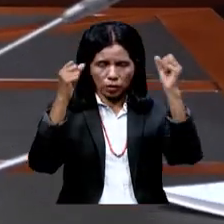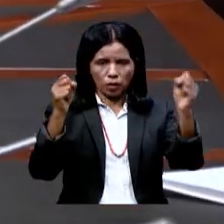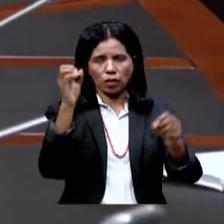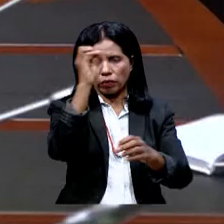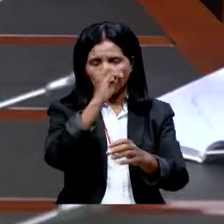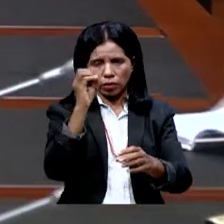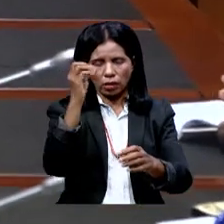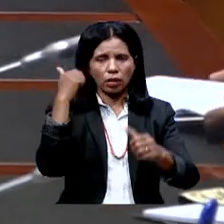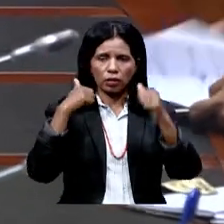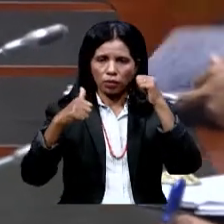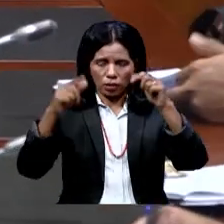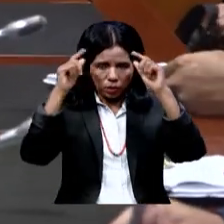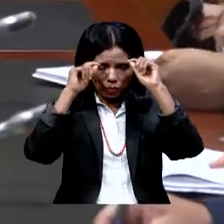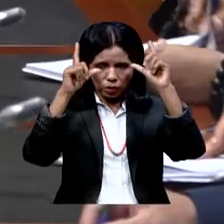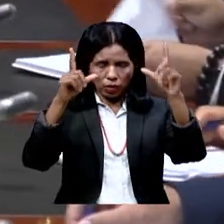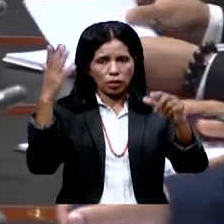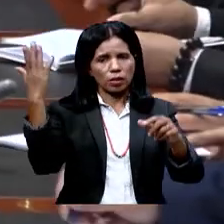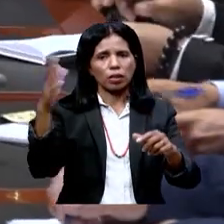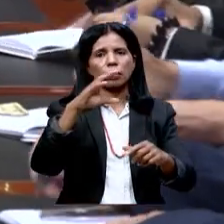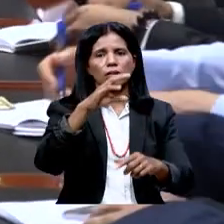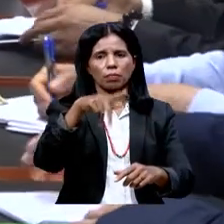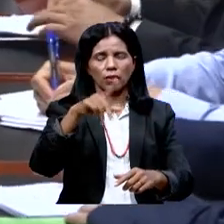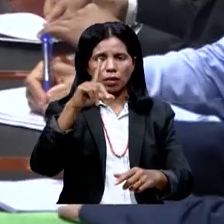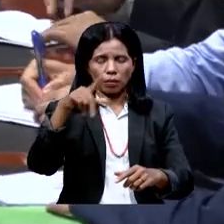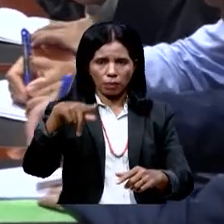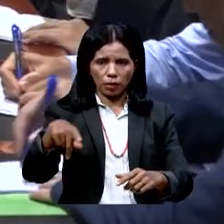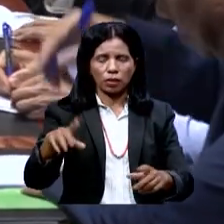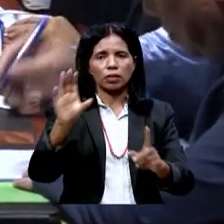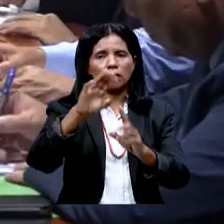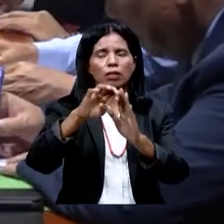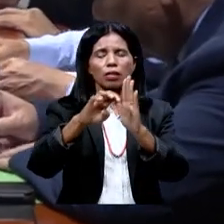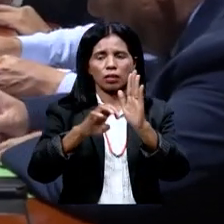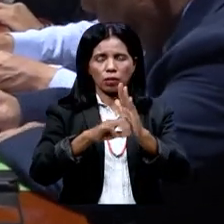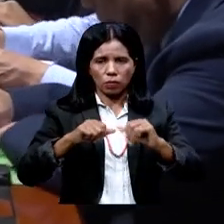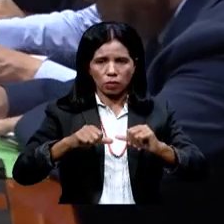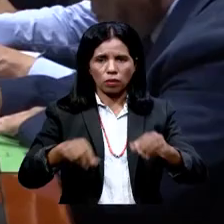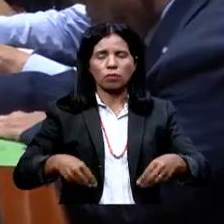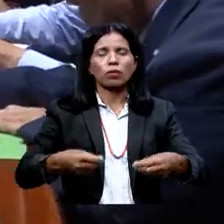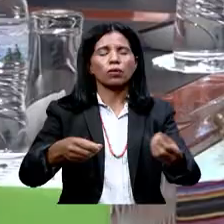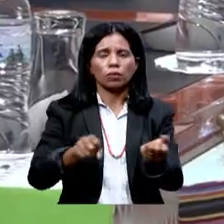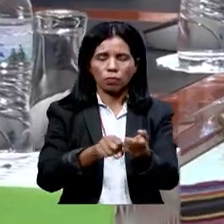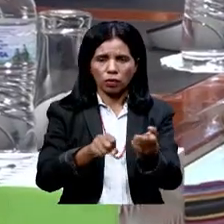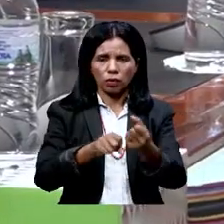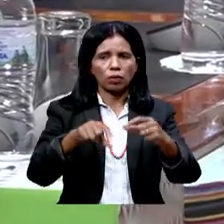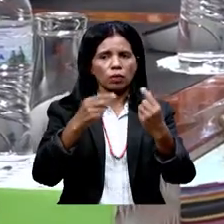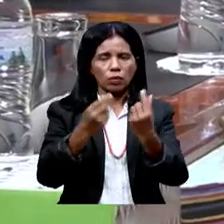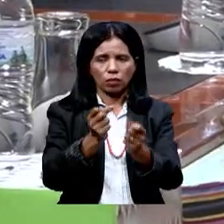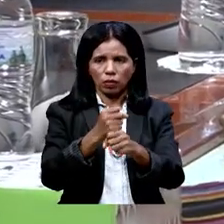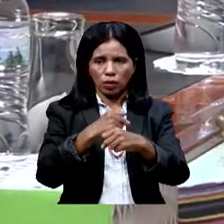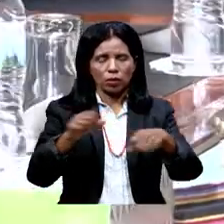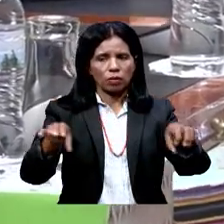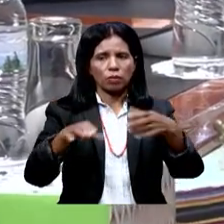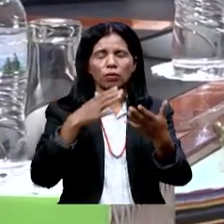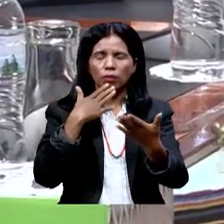ela atividade Timor-Leste e CPLP, no né? Se festado continua o apoio da equipa, atual o serviço de Aclutan. Reunião com o